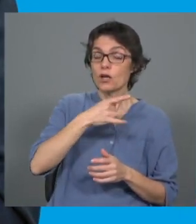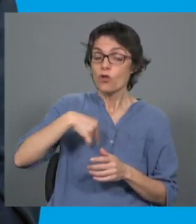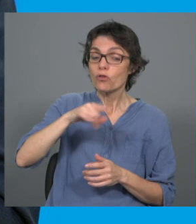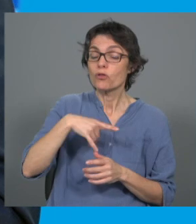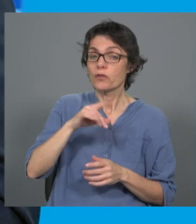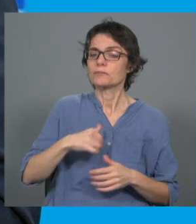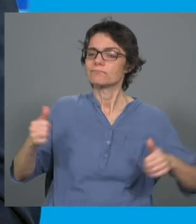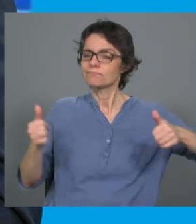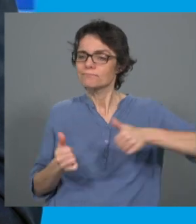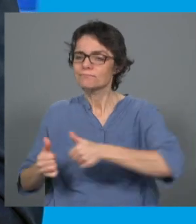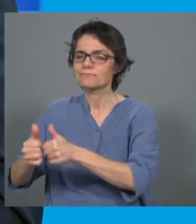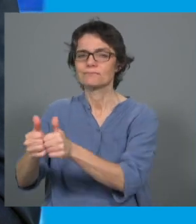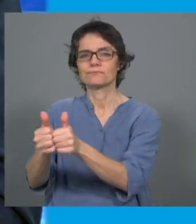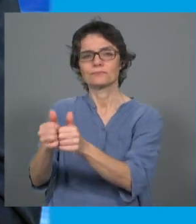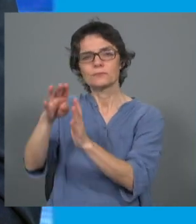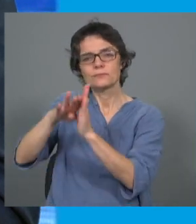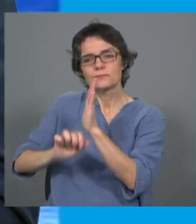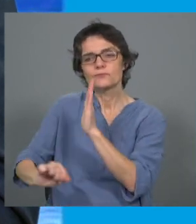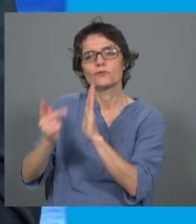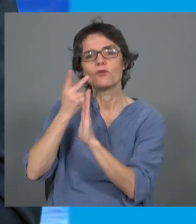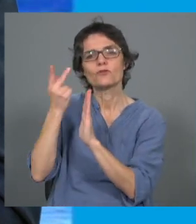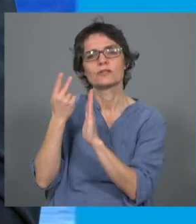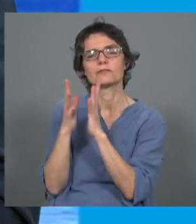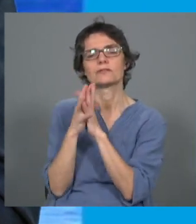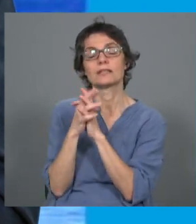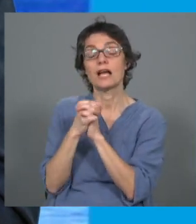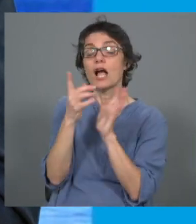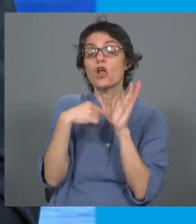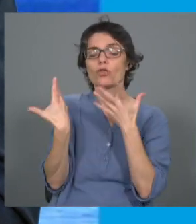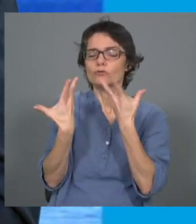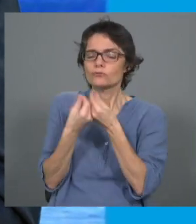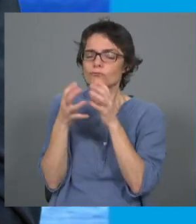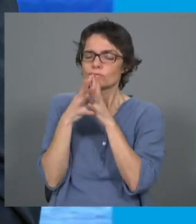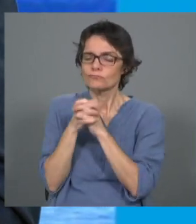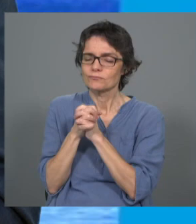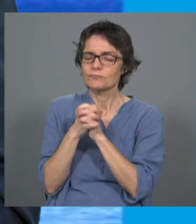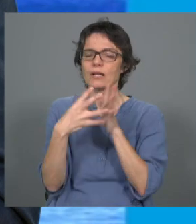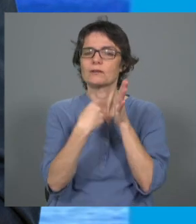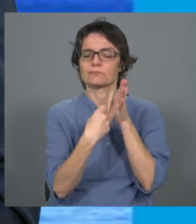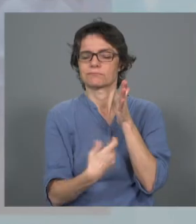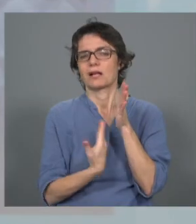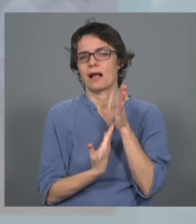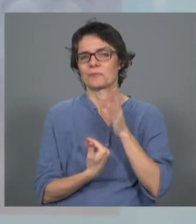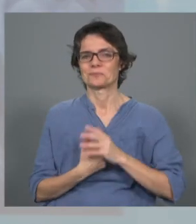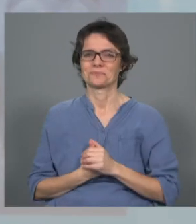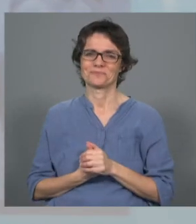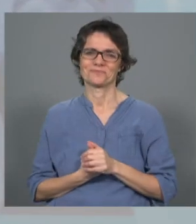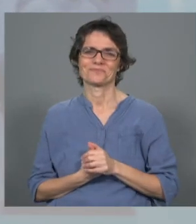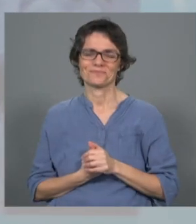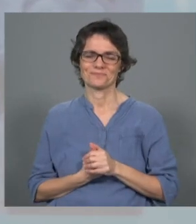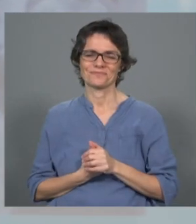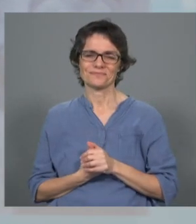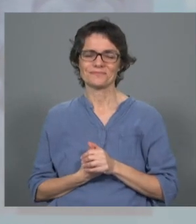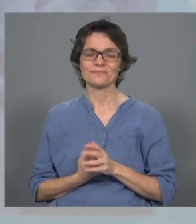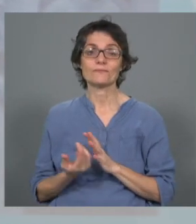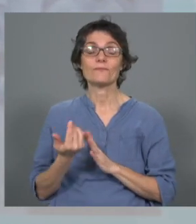vida eucarística, e por isso convosco rezamos esta oração. E ao fim e ao cabo, e dessa nota transparece isso